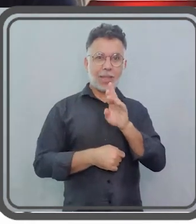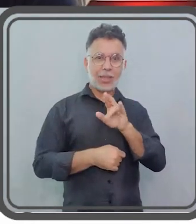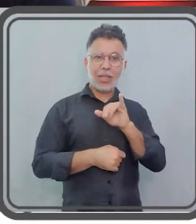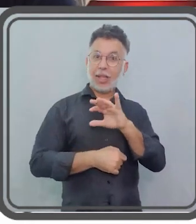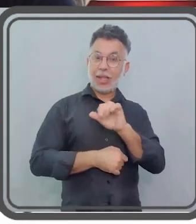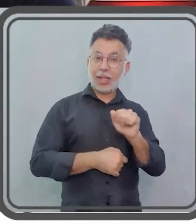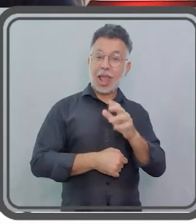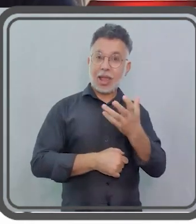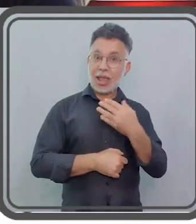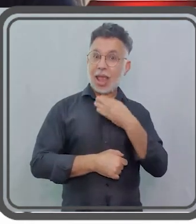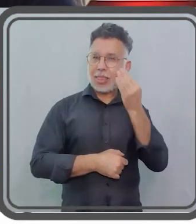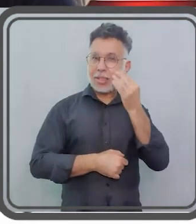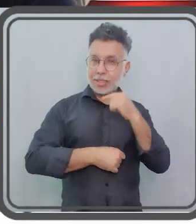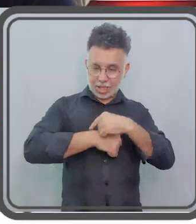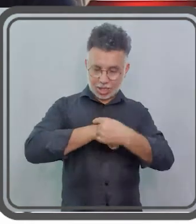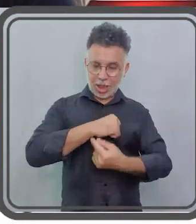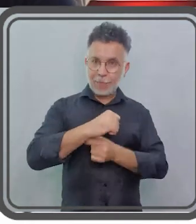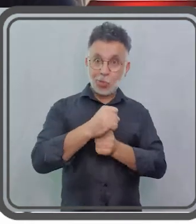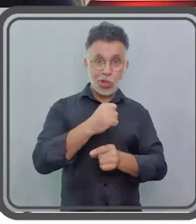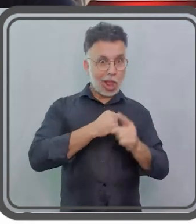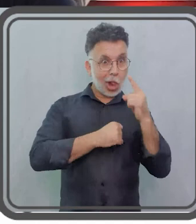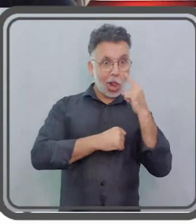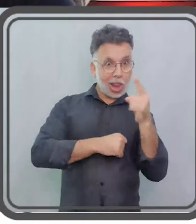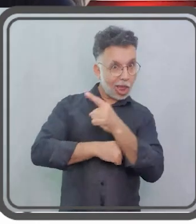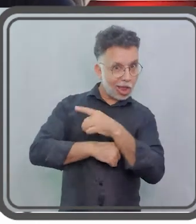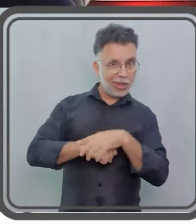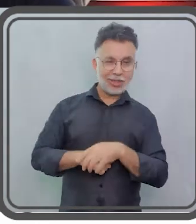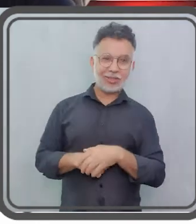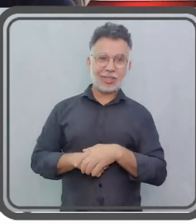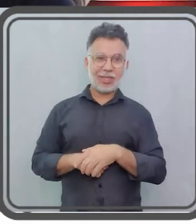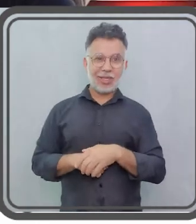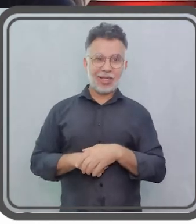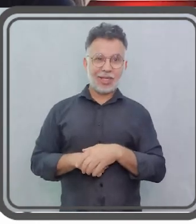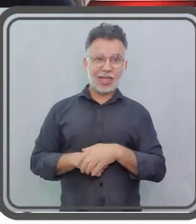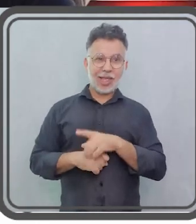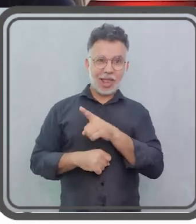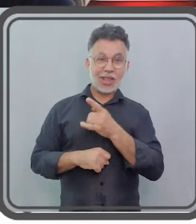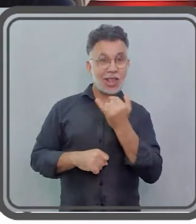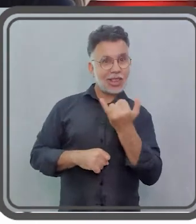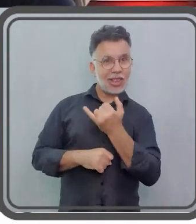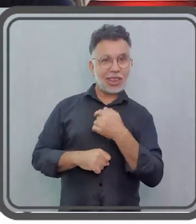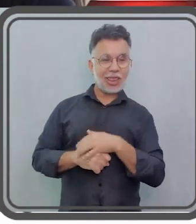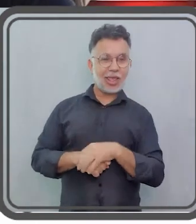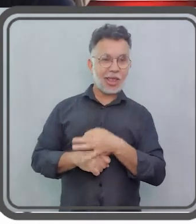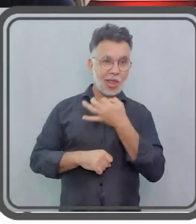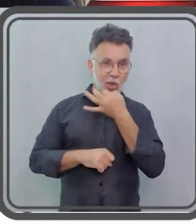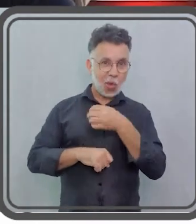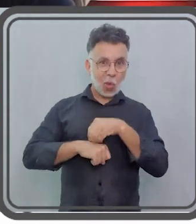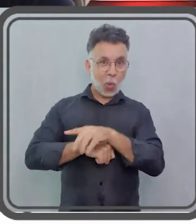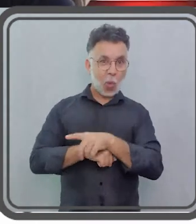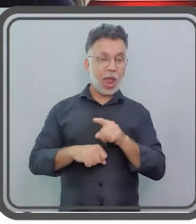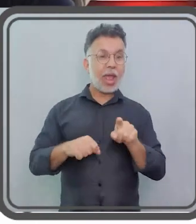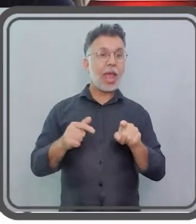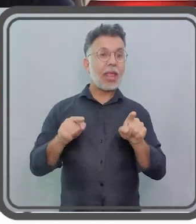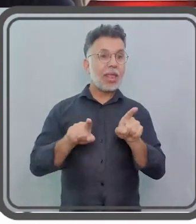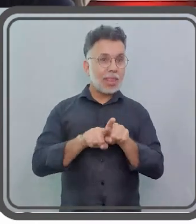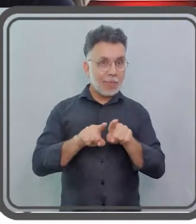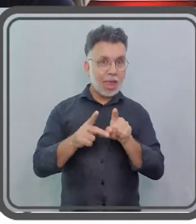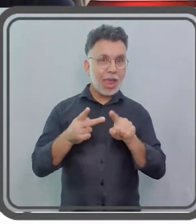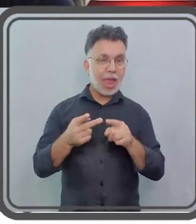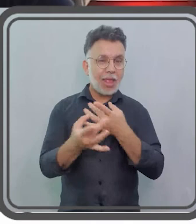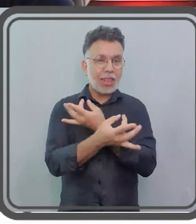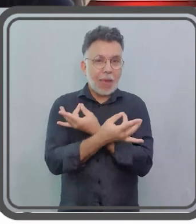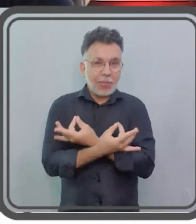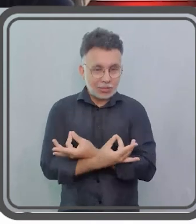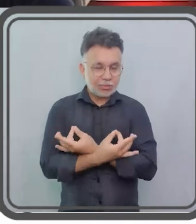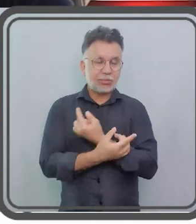quer testar essa pulseira. Fica a dica aí, Paty, né? O Nestor já deu todas as dicas aqui. Paty também trouxe a questão da meditação, que ajuda bastante